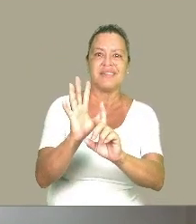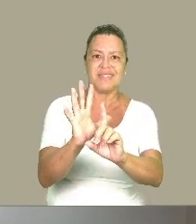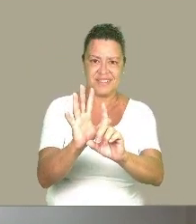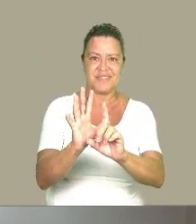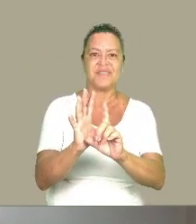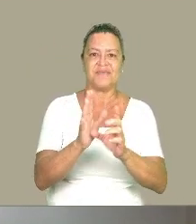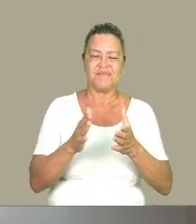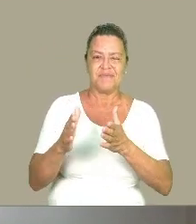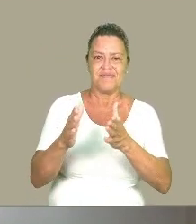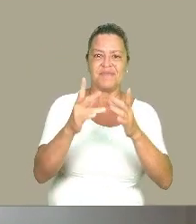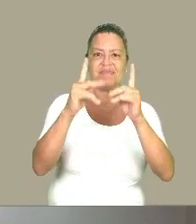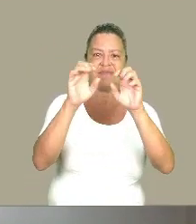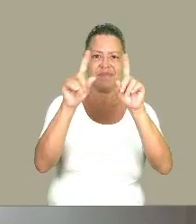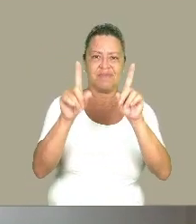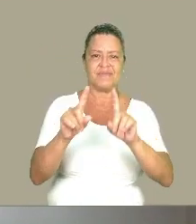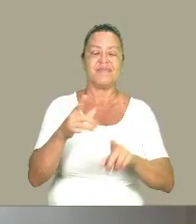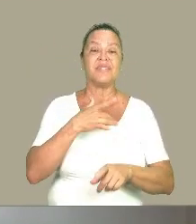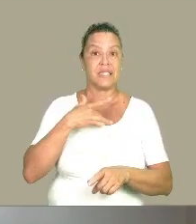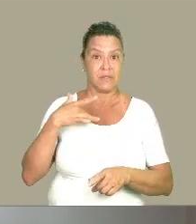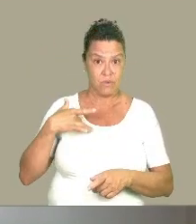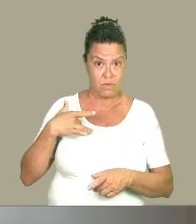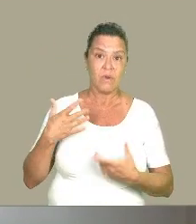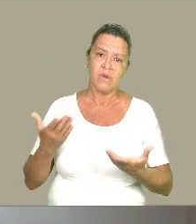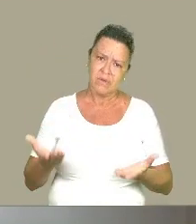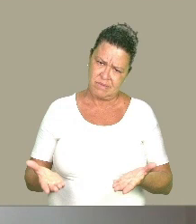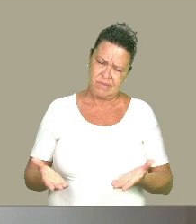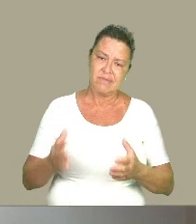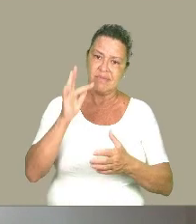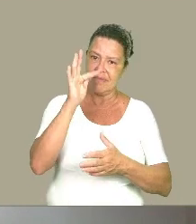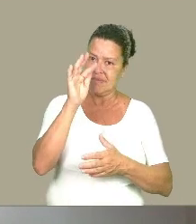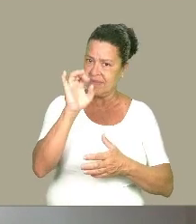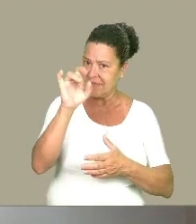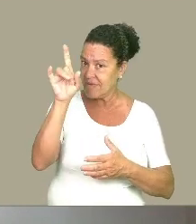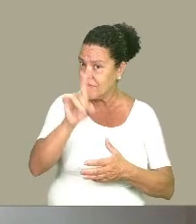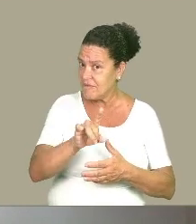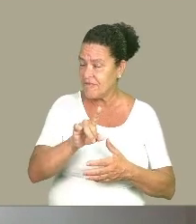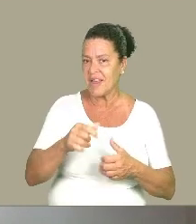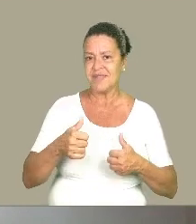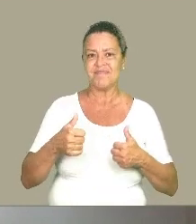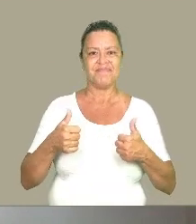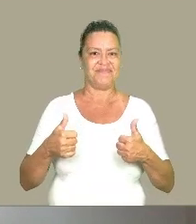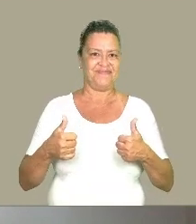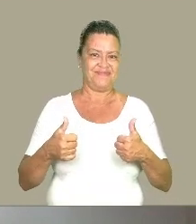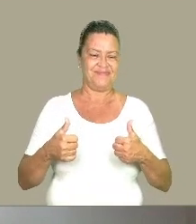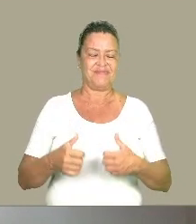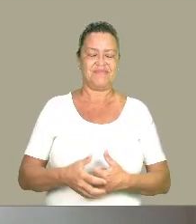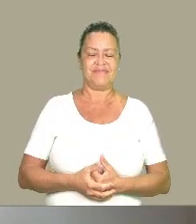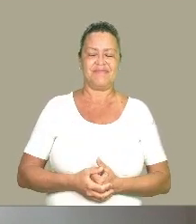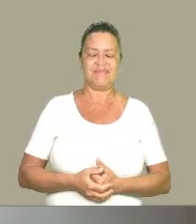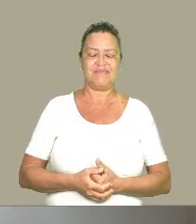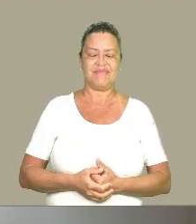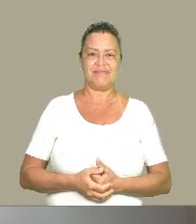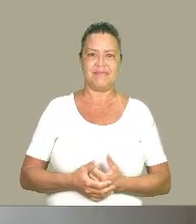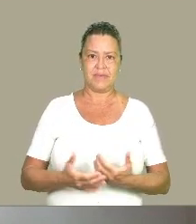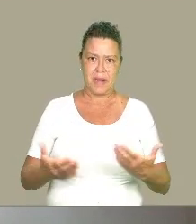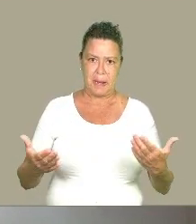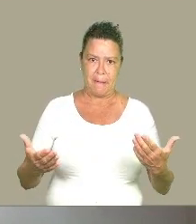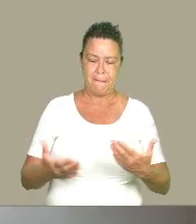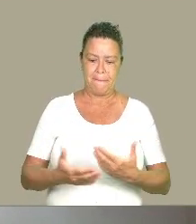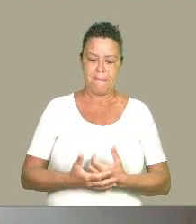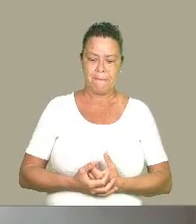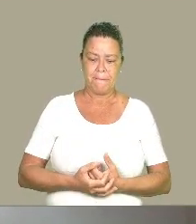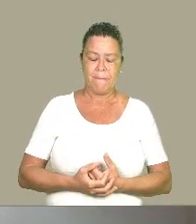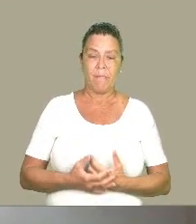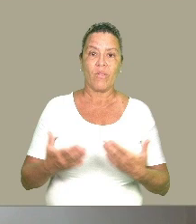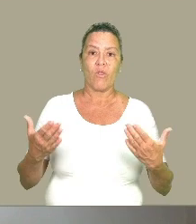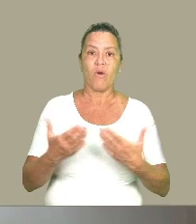com muita paz, com muita saúde, com fé e com otimismo. Meus amigos, então hoje